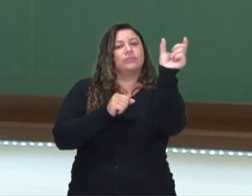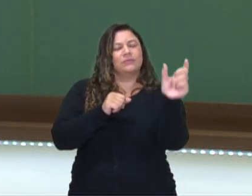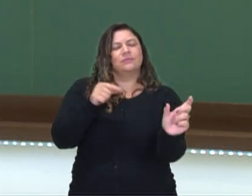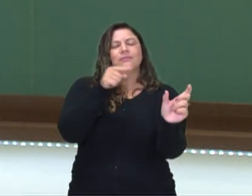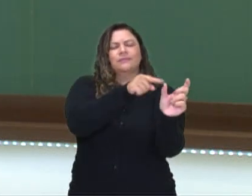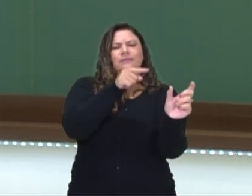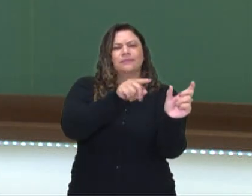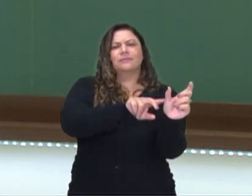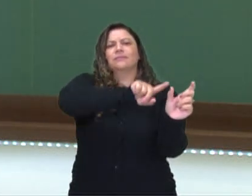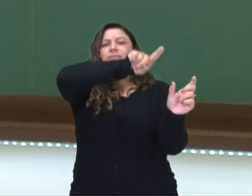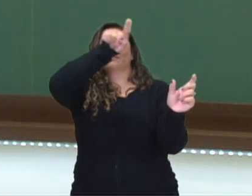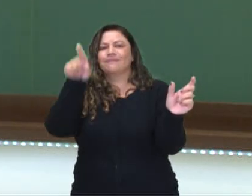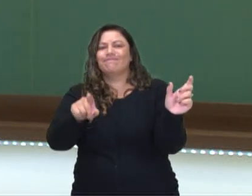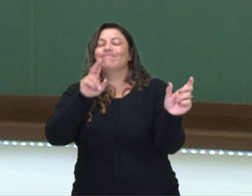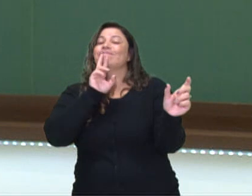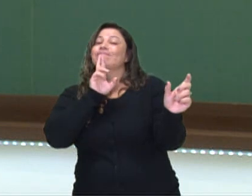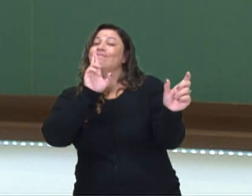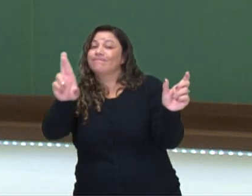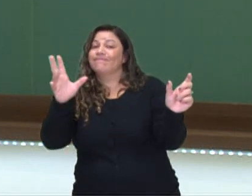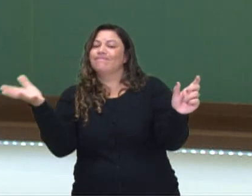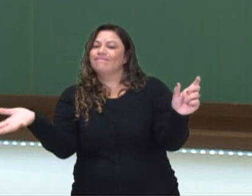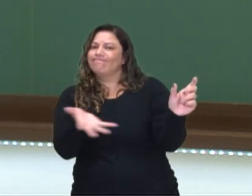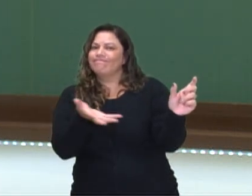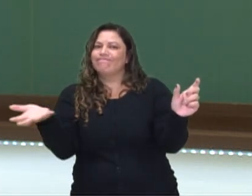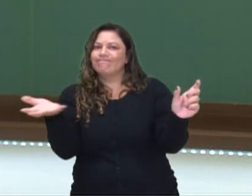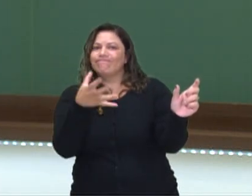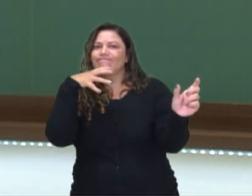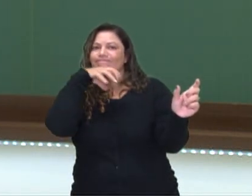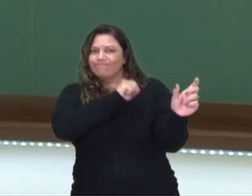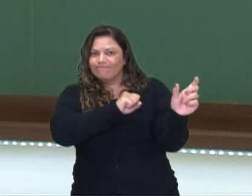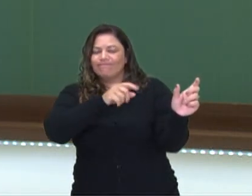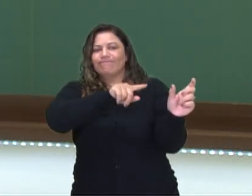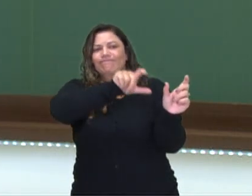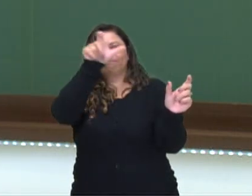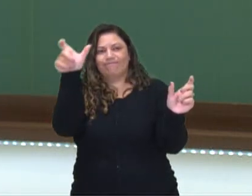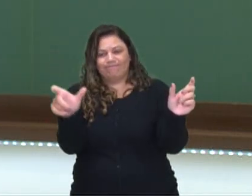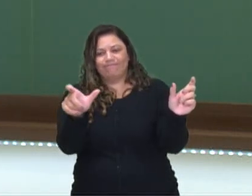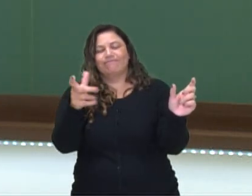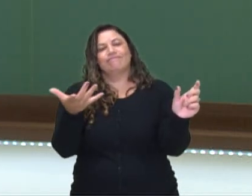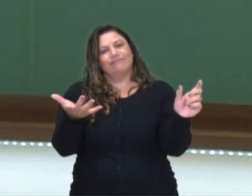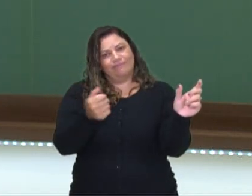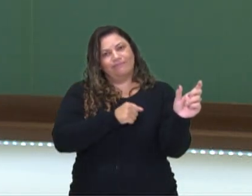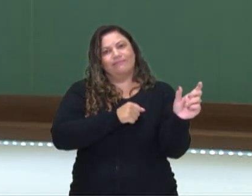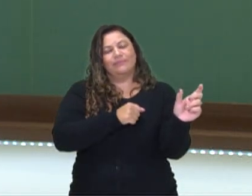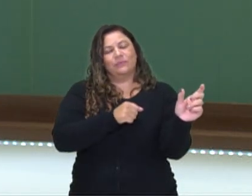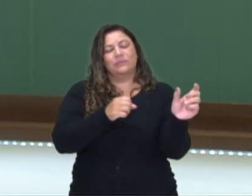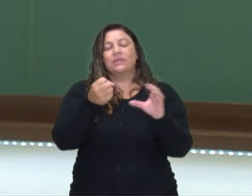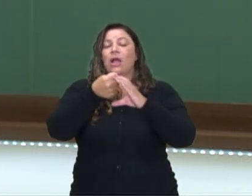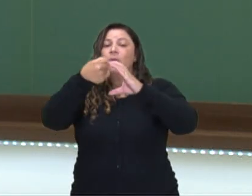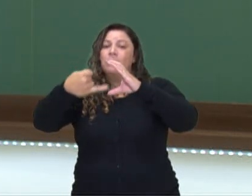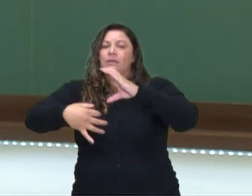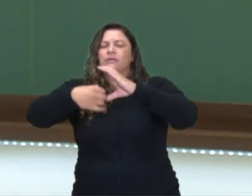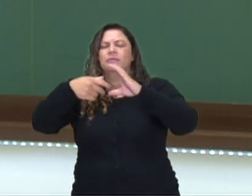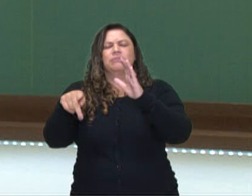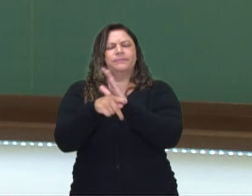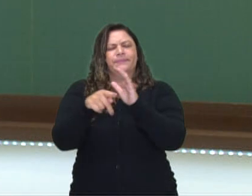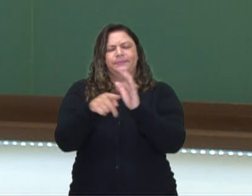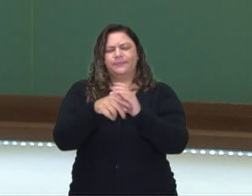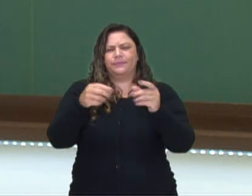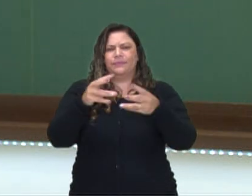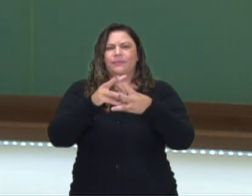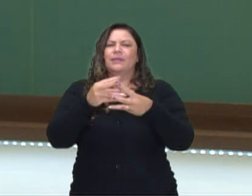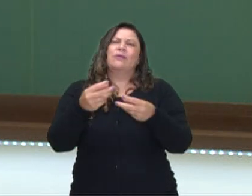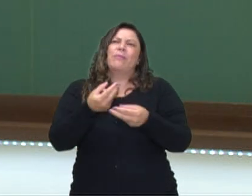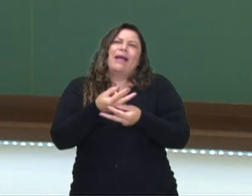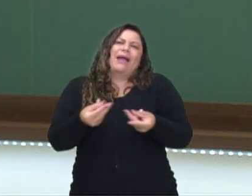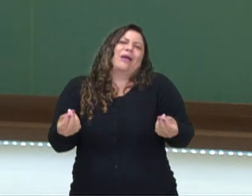resposta? Que ela foi instantânea, que ela foi rápida. Temos um predicativo. Uma característica, uma qualidade